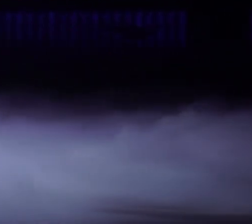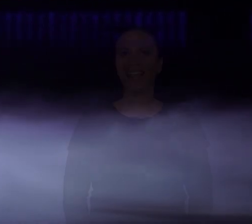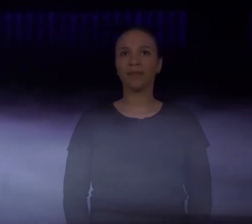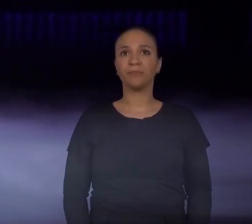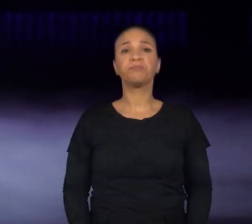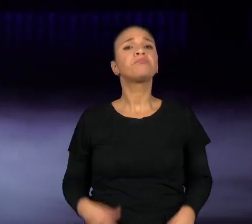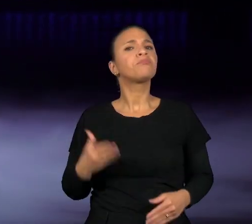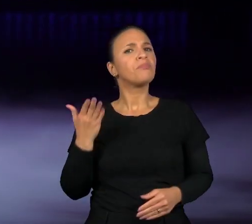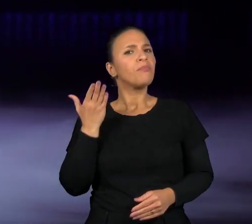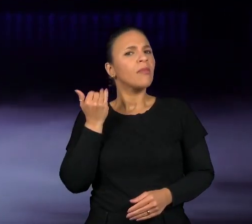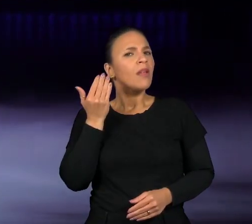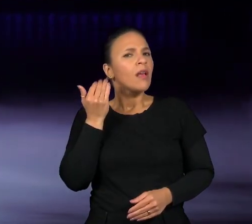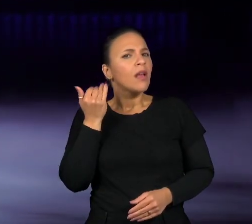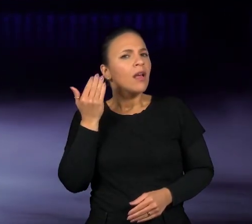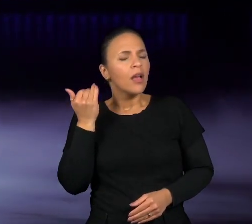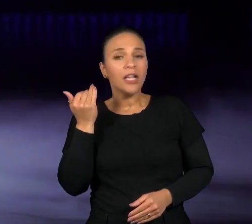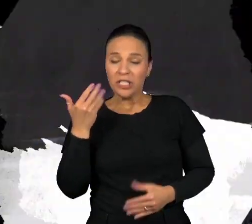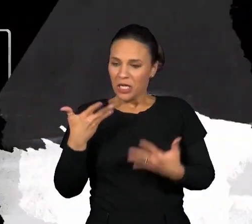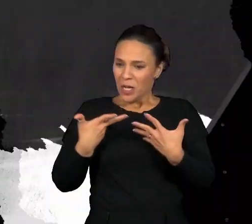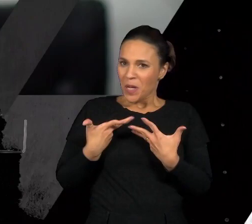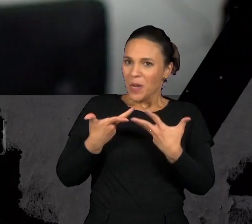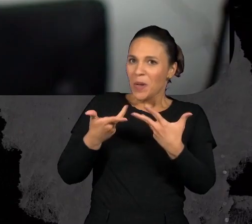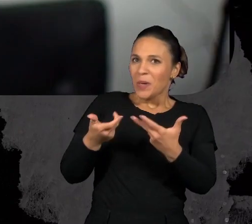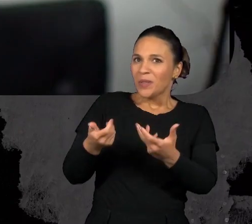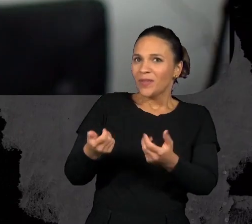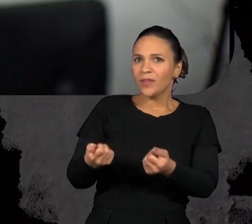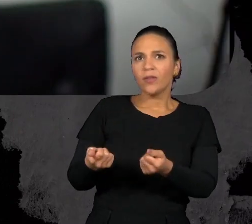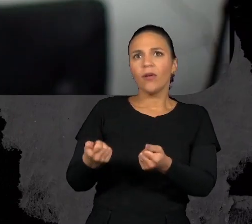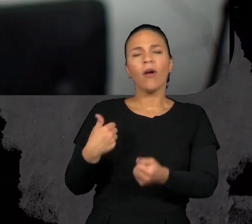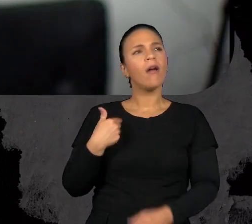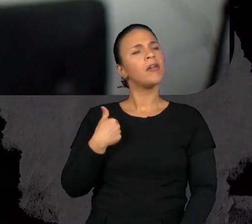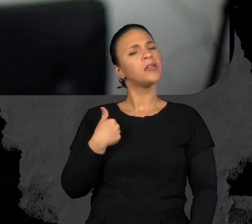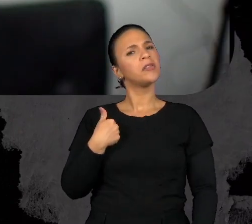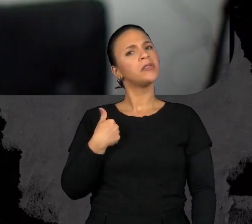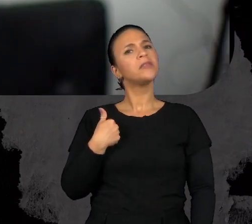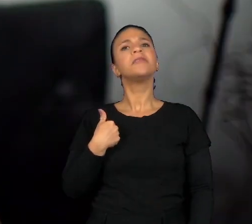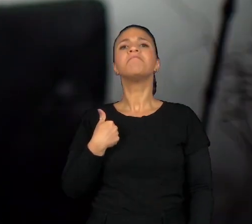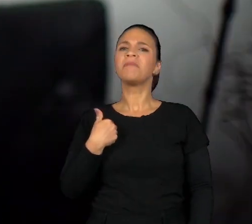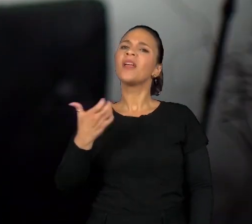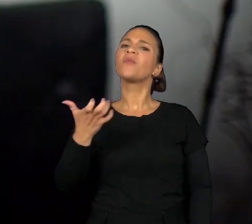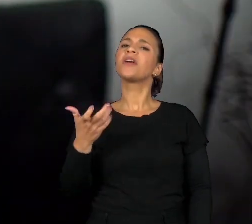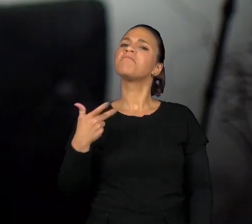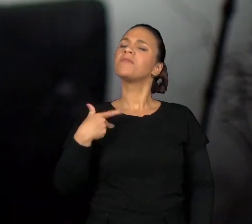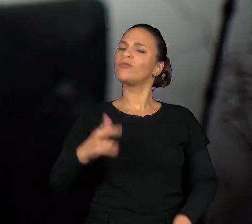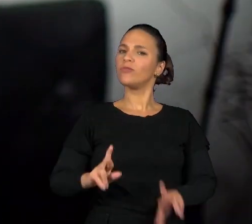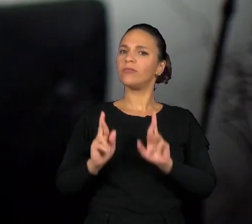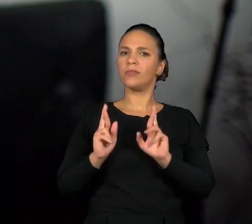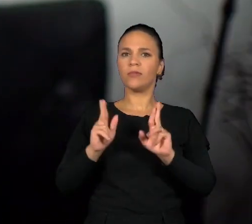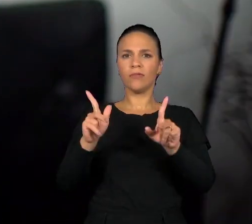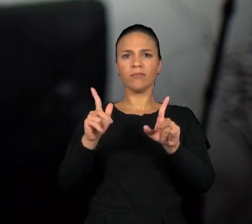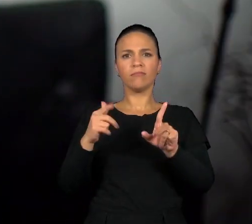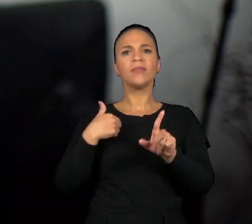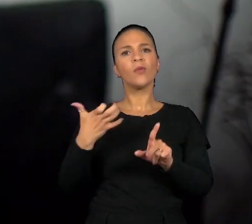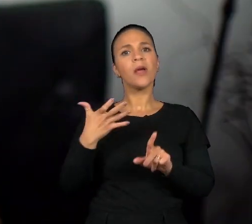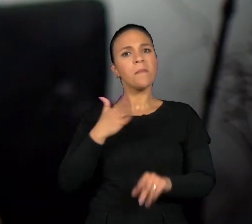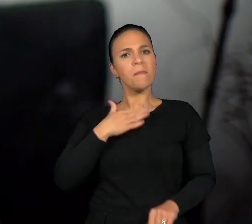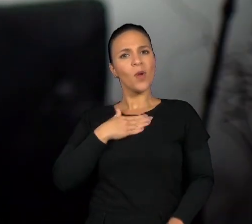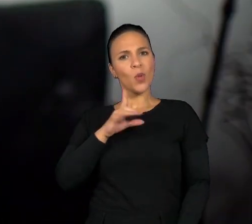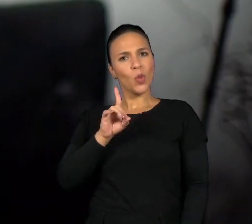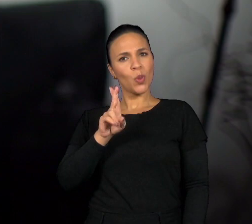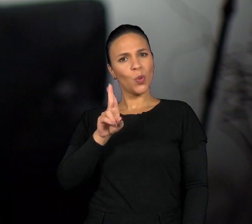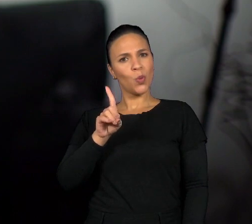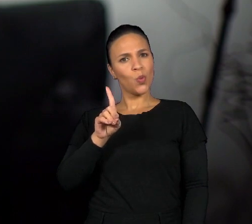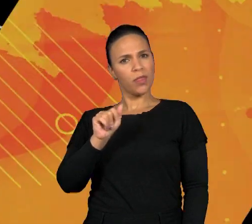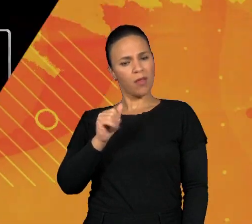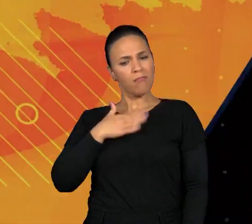Quando eu recebi o convite, eu falei, eu quero a minha Dorothy diferente, eu quero colocar um pouquinho da Duda dentro